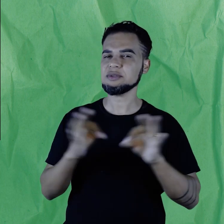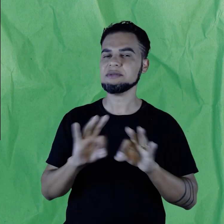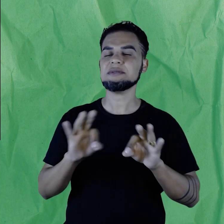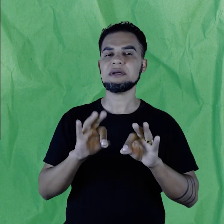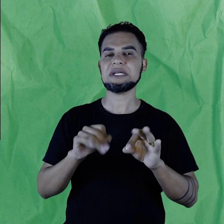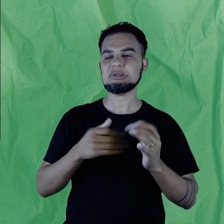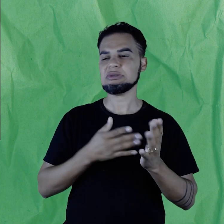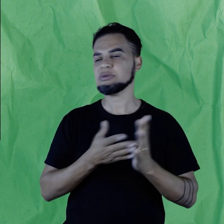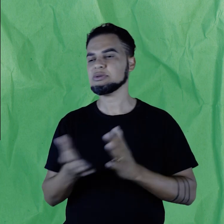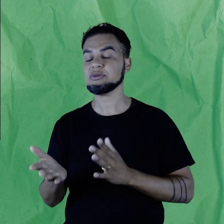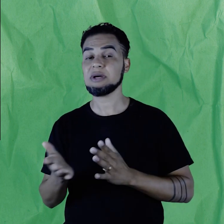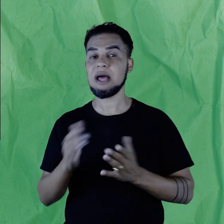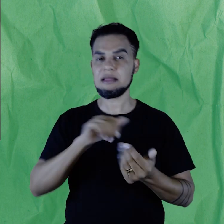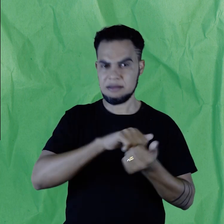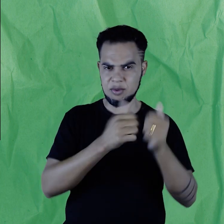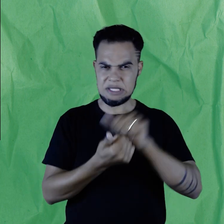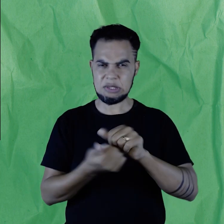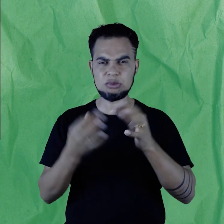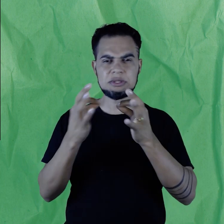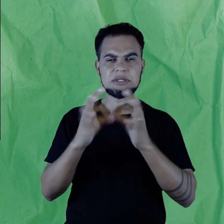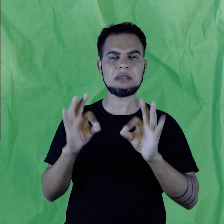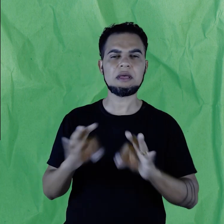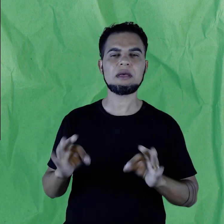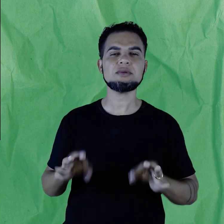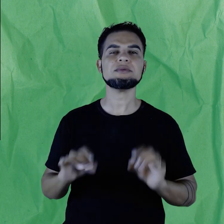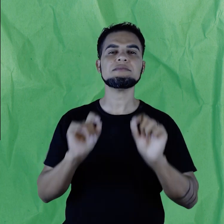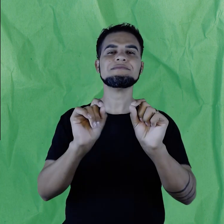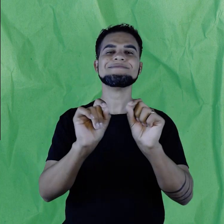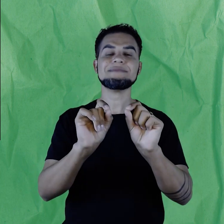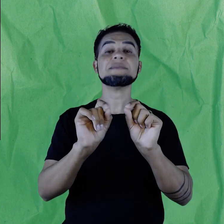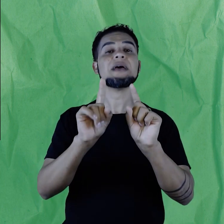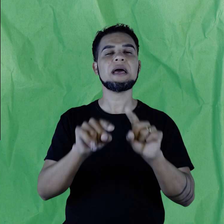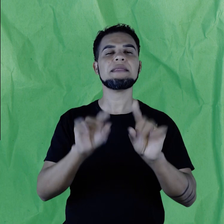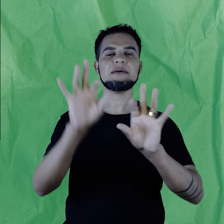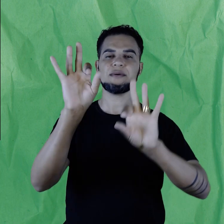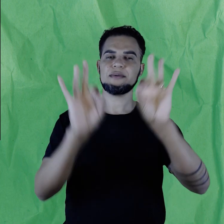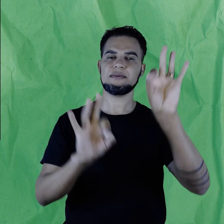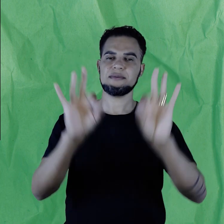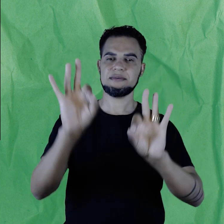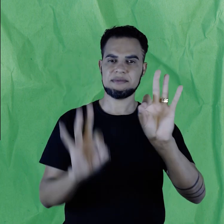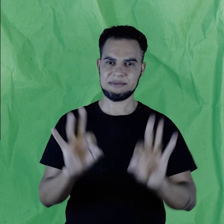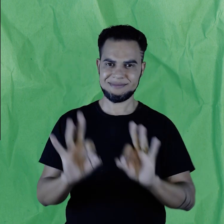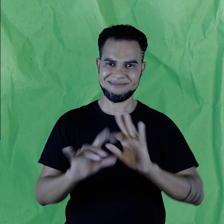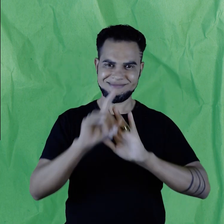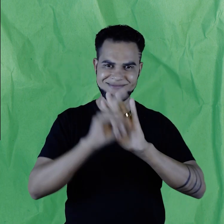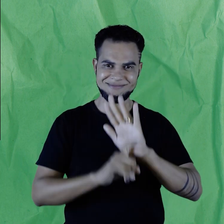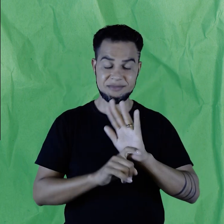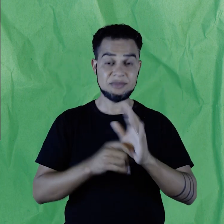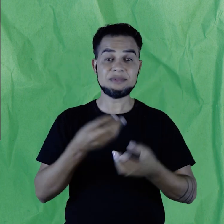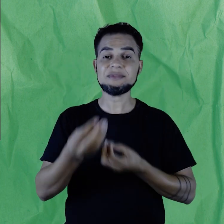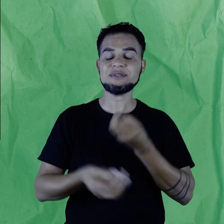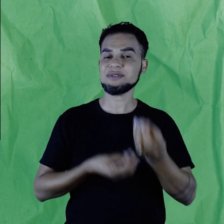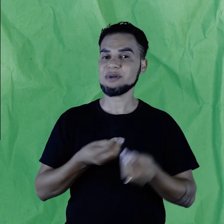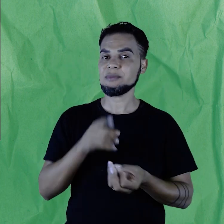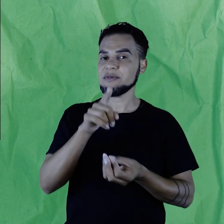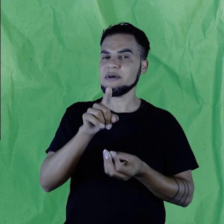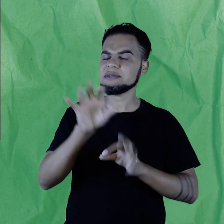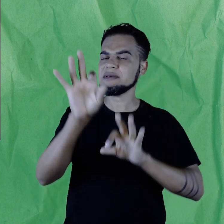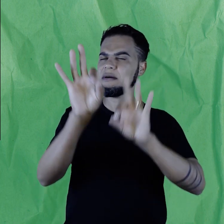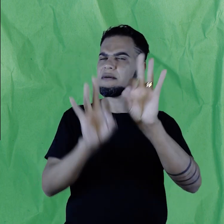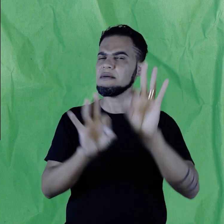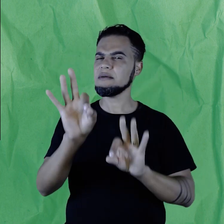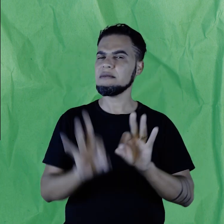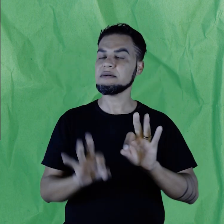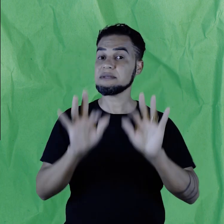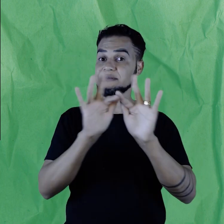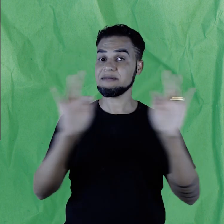de adequação sintática, estamos falando basicamente da organização textual, da forma como você organiza